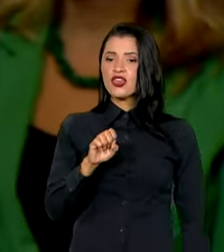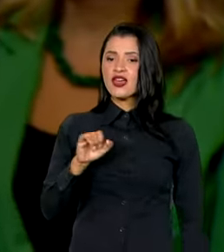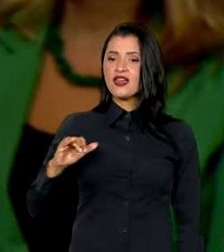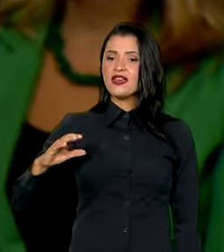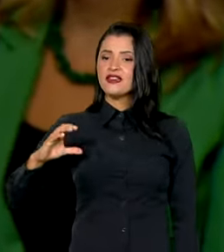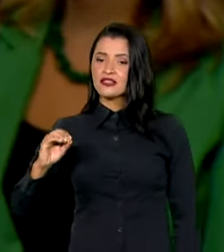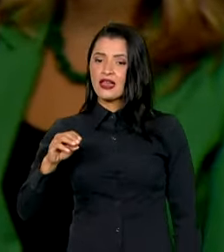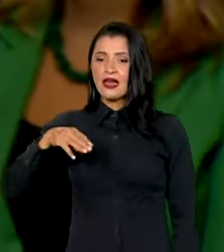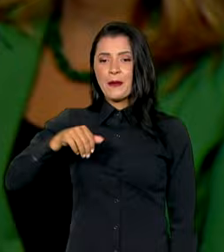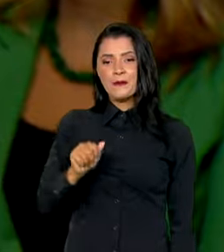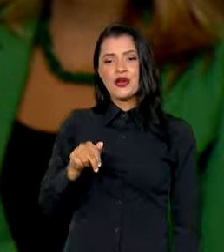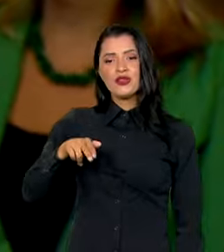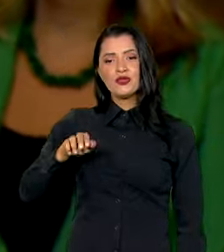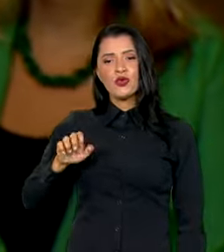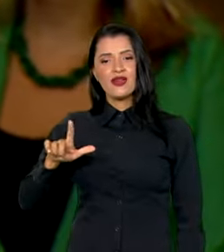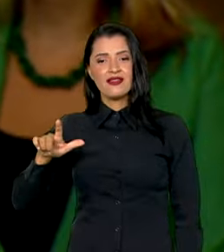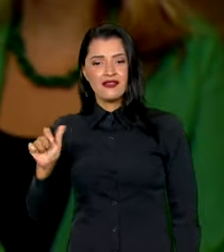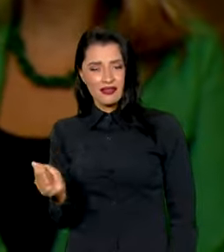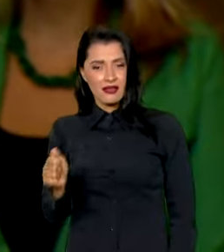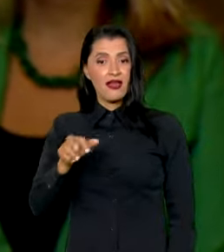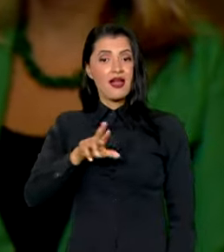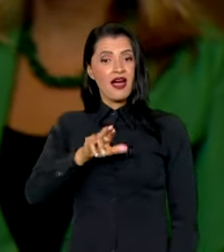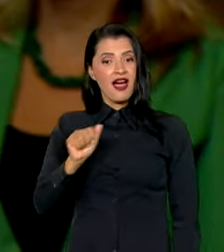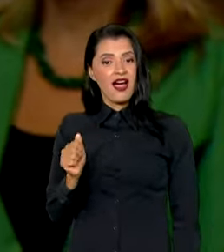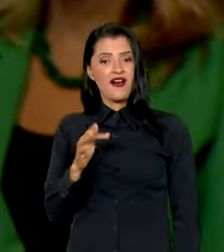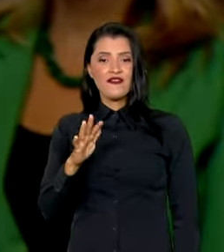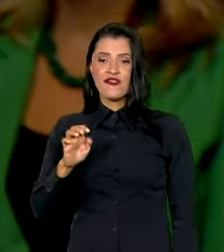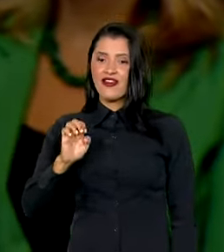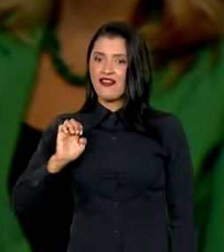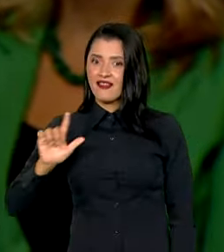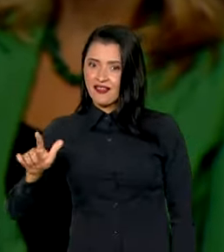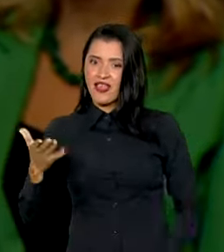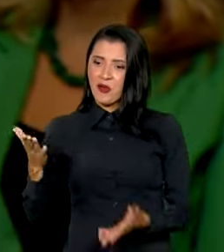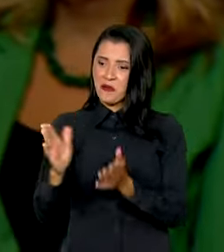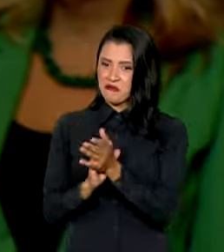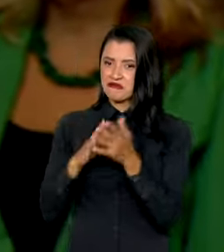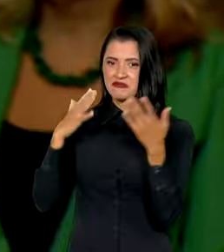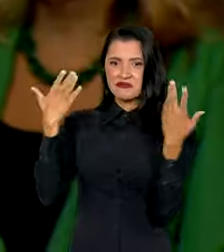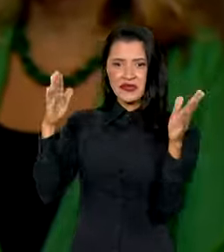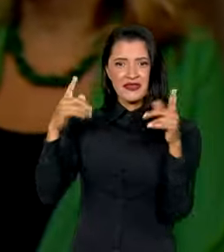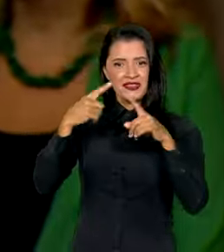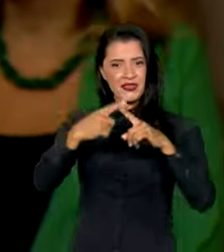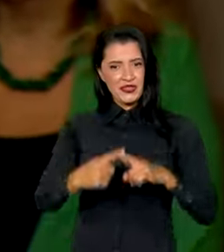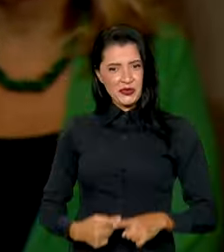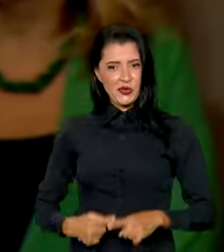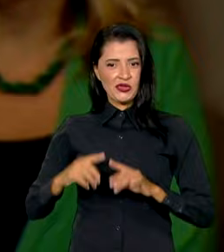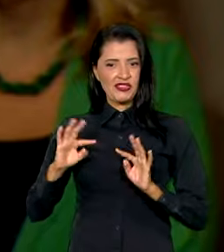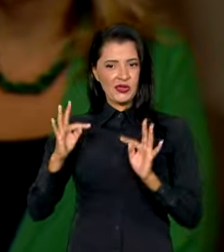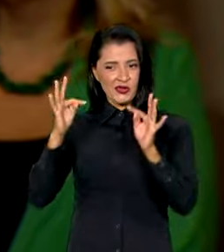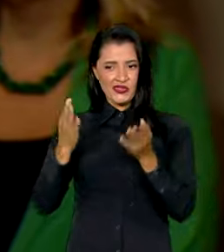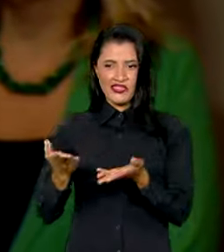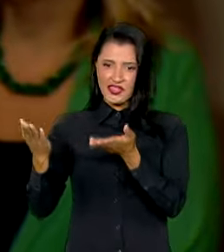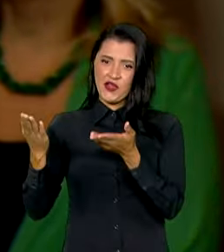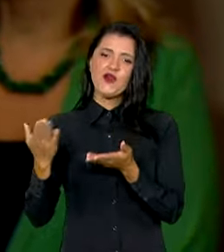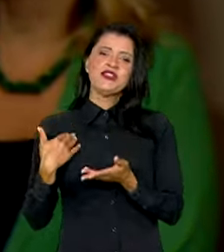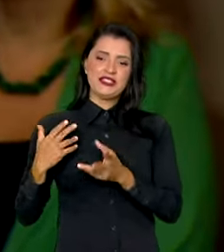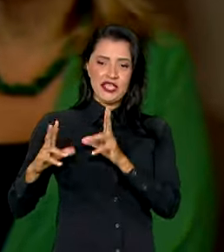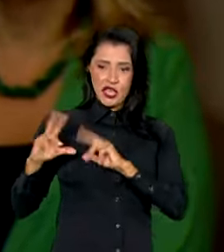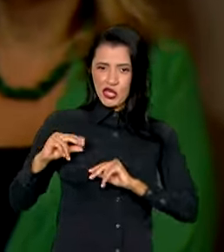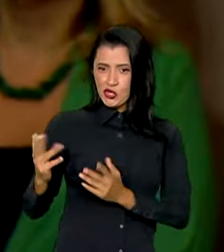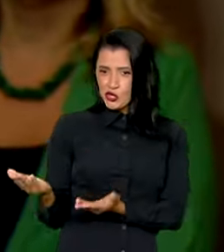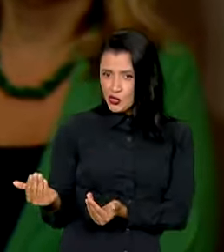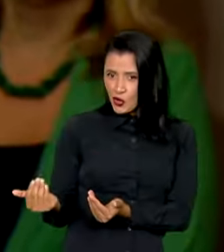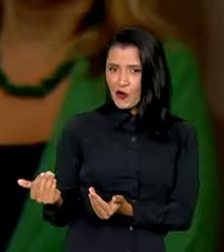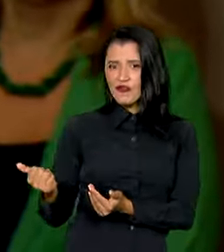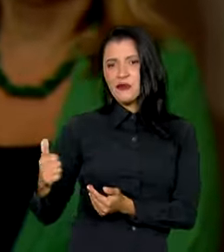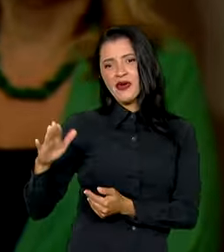Oliveira, Manuela Umbelino e Rafael Macedo Viana. Parabéns. Vocês são mais jovens do que crianças, me disseram